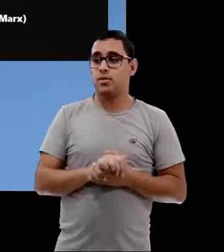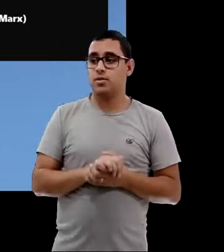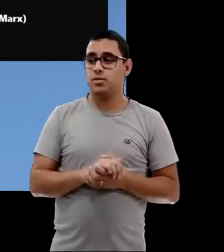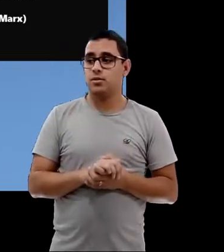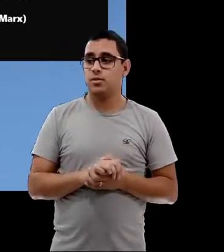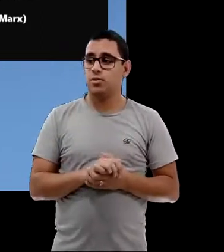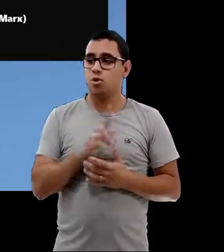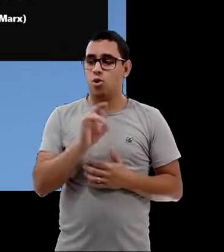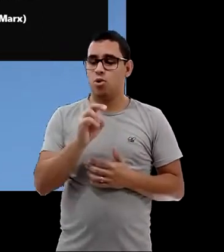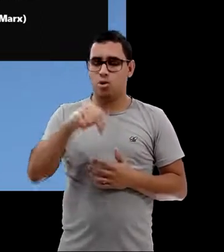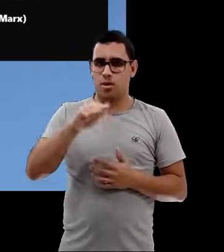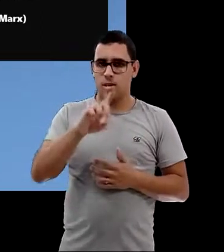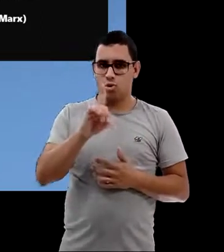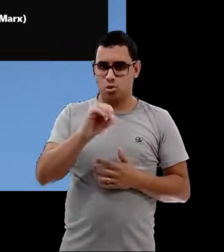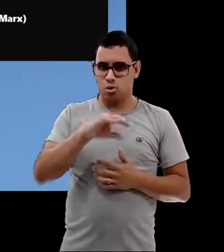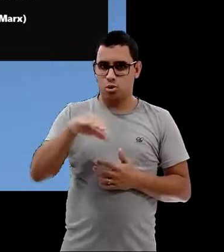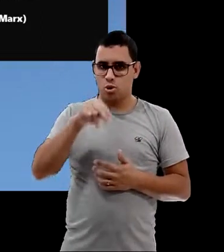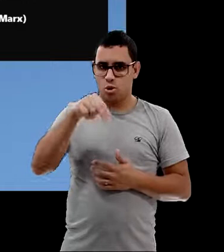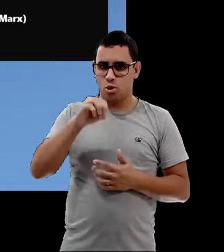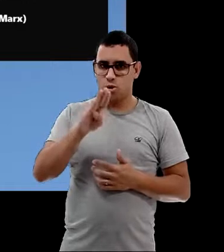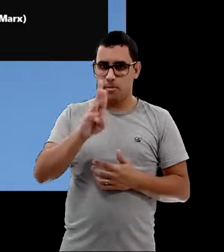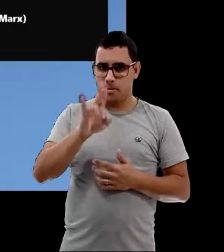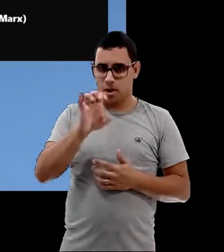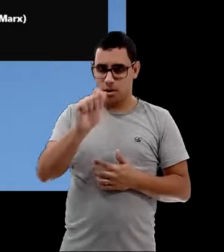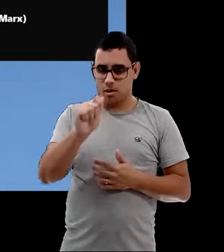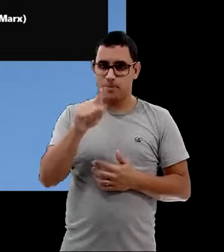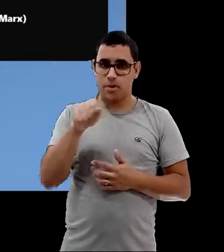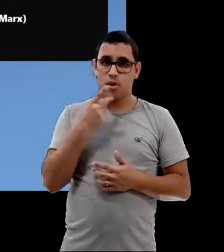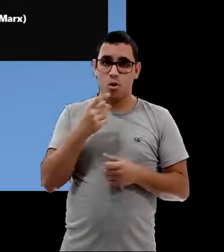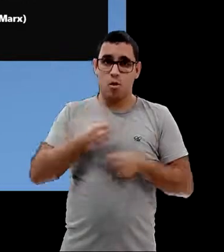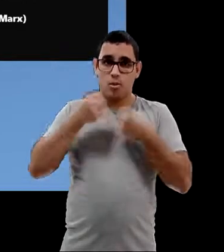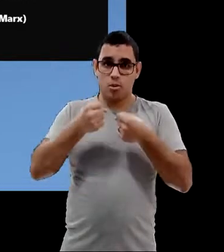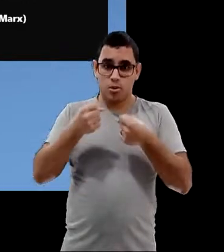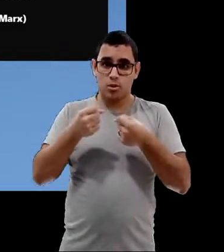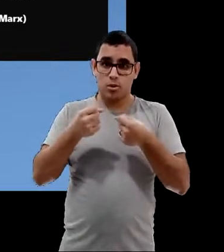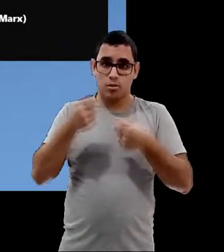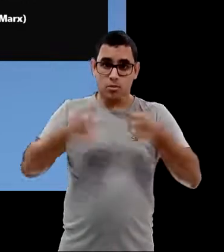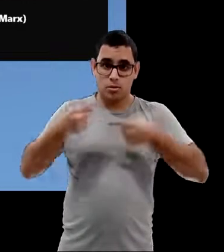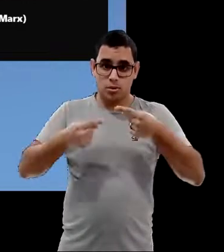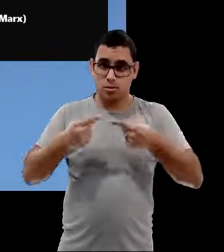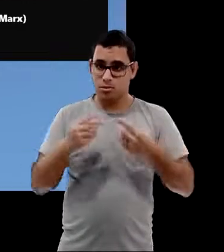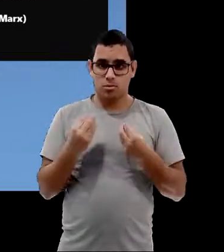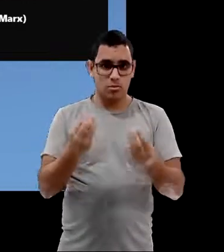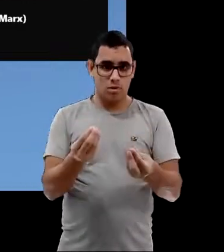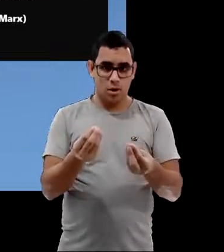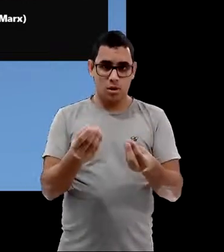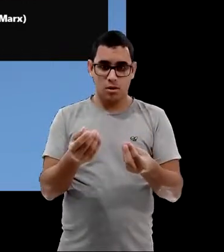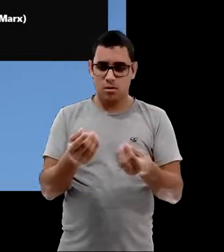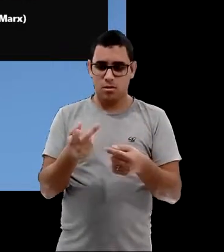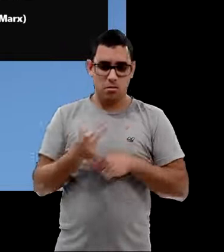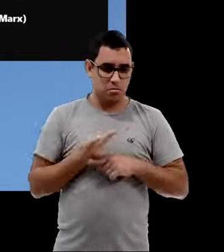diz que, Ronaldo Nóbrega, diz que poder político não dá, não se transfere e nem se herda, se